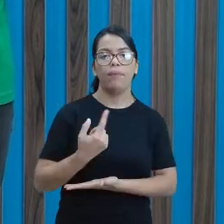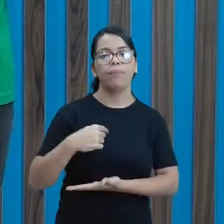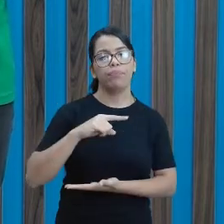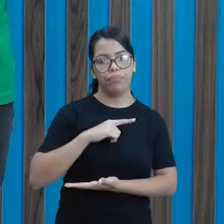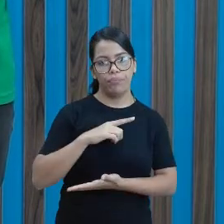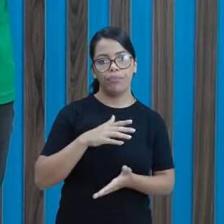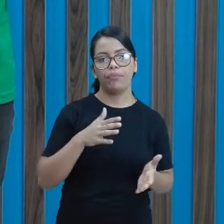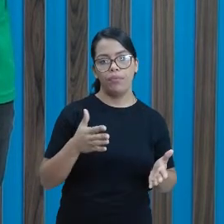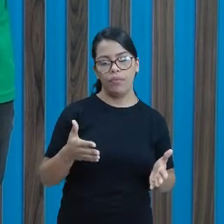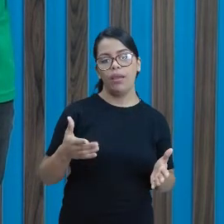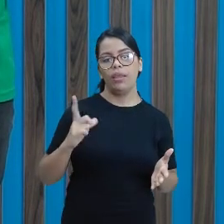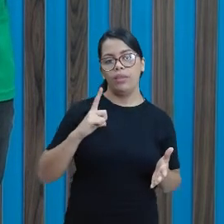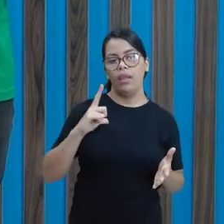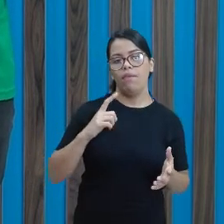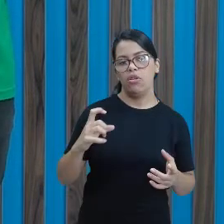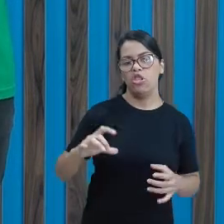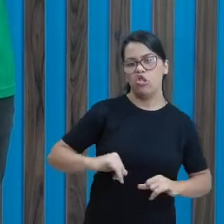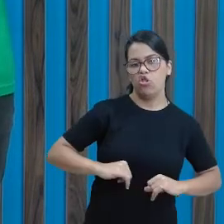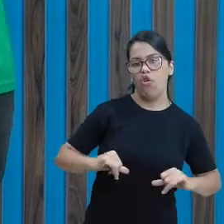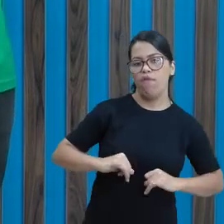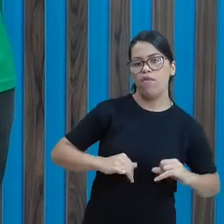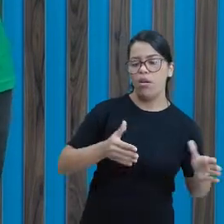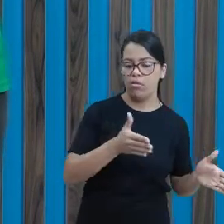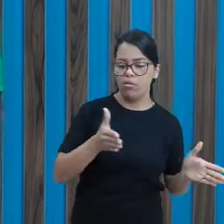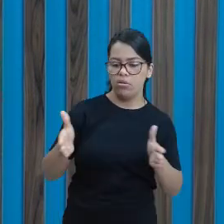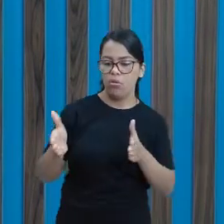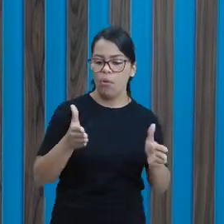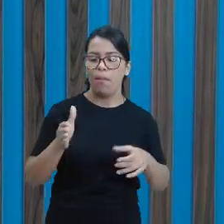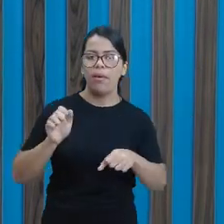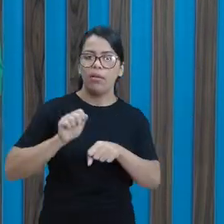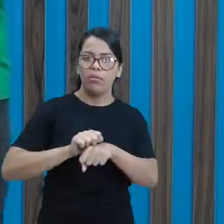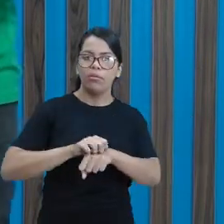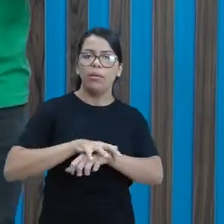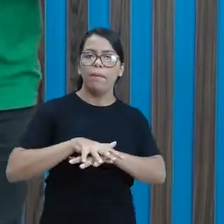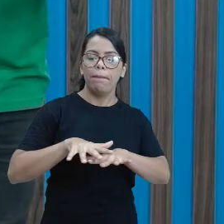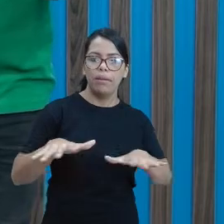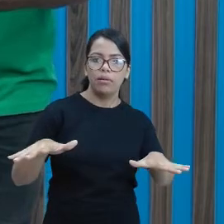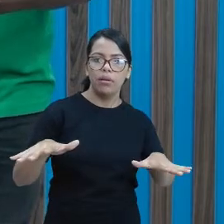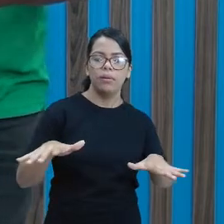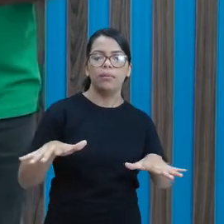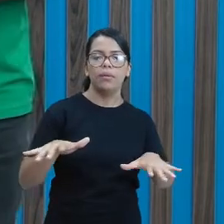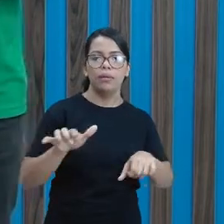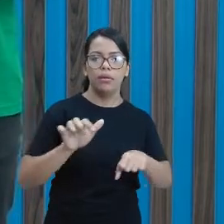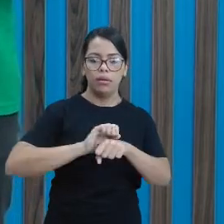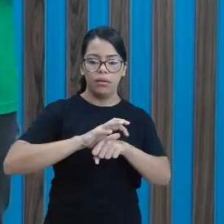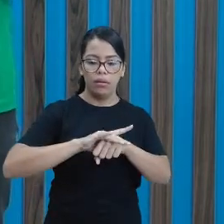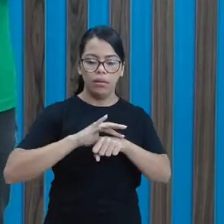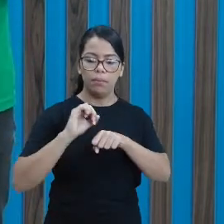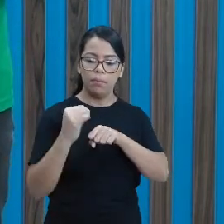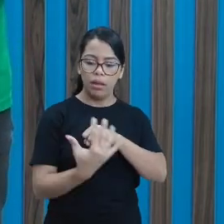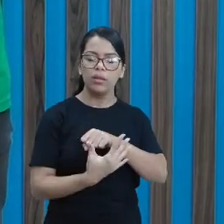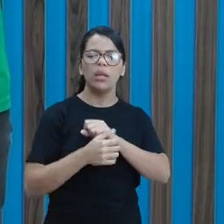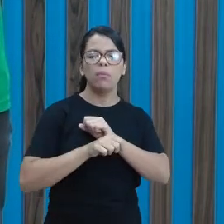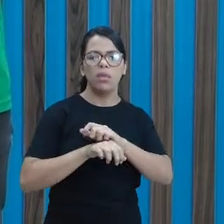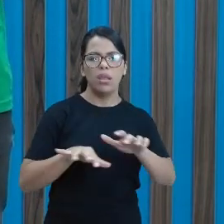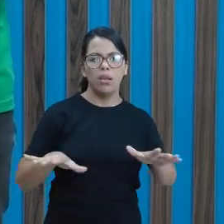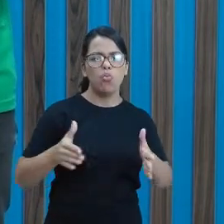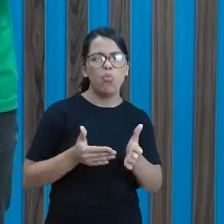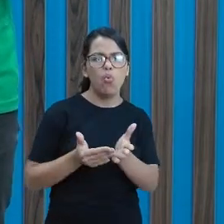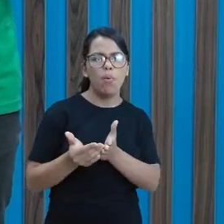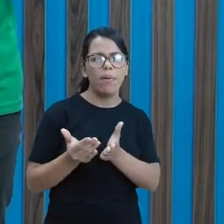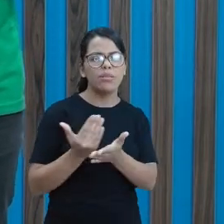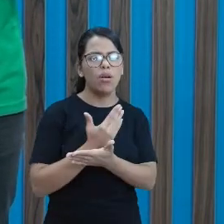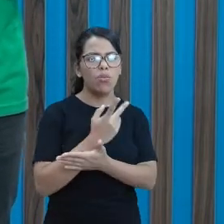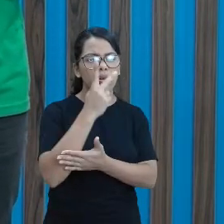isso na pandemia. Agora não, cada um de vocês está com o celular na mão, estão recebendo tablet, mas no início da pandemia, alguns